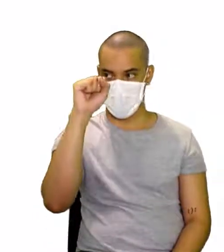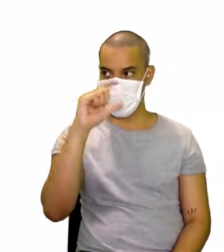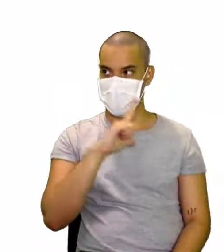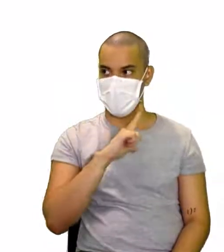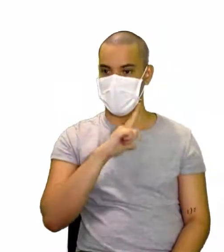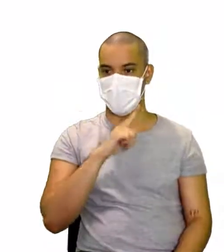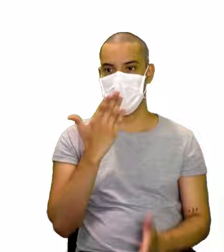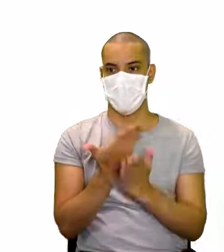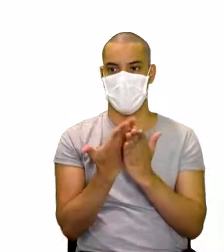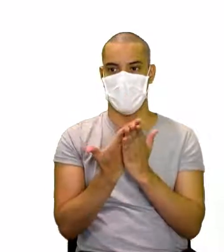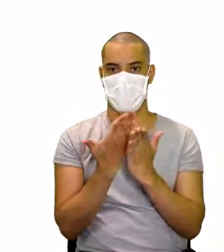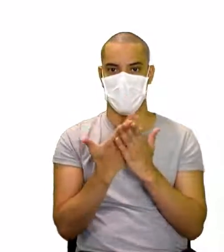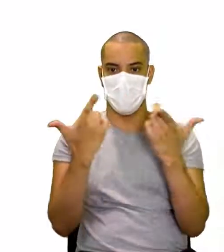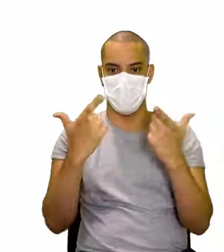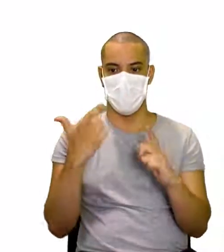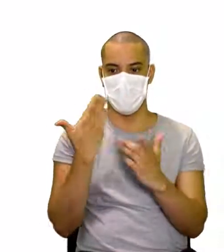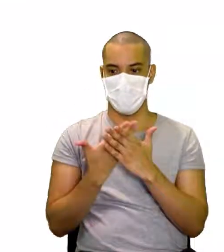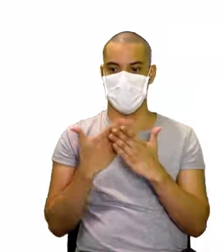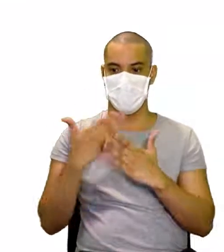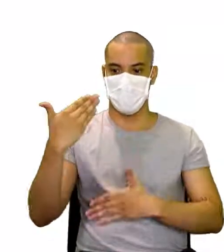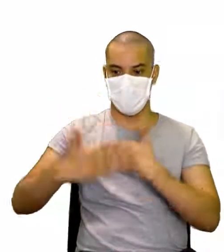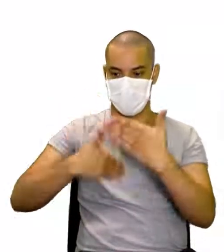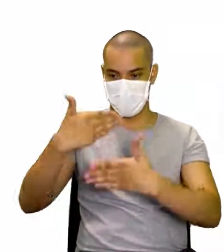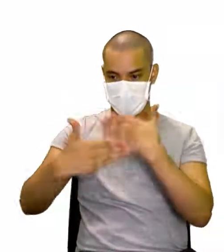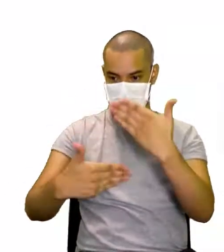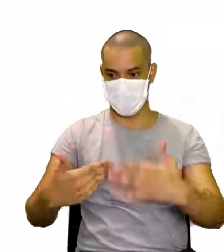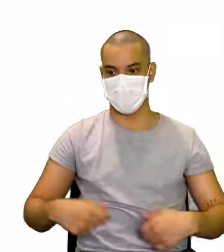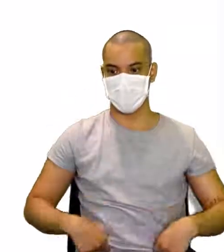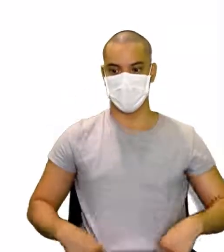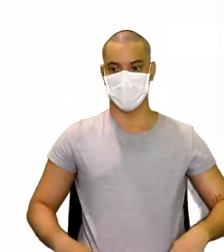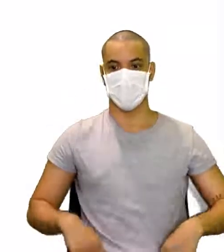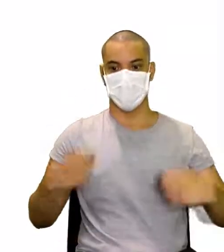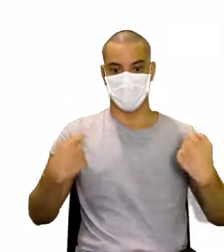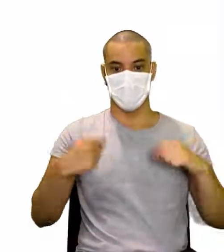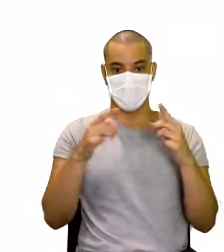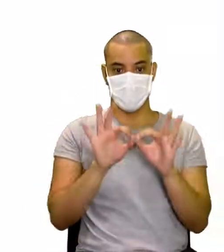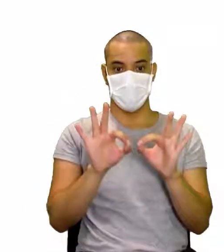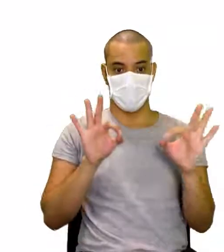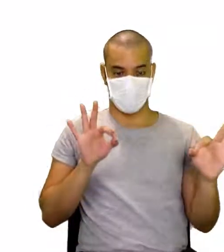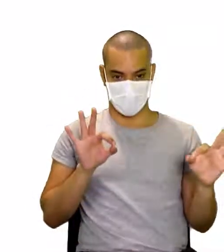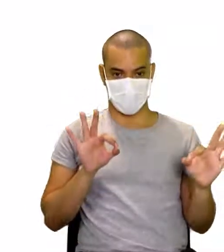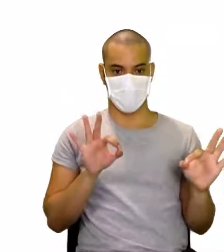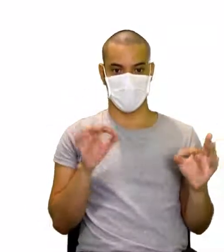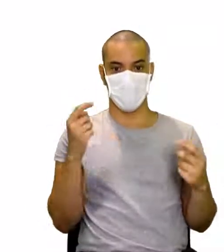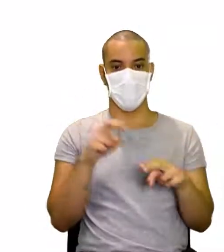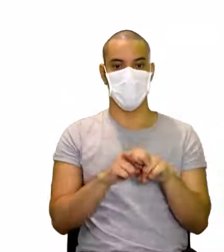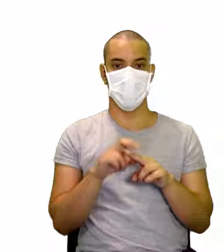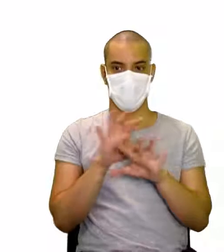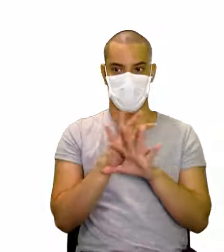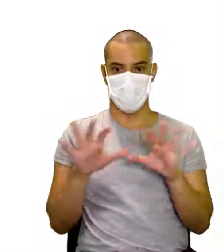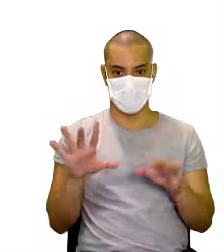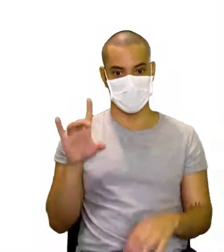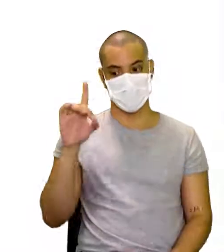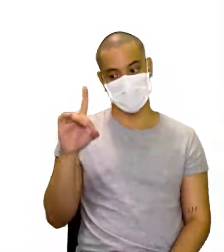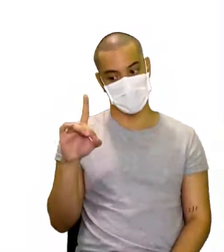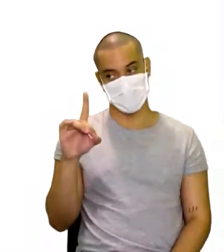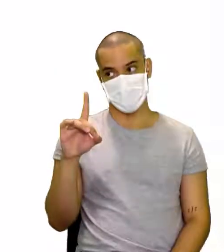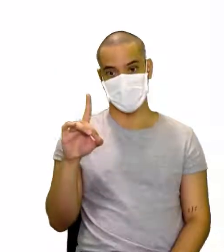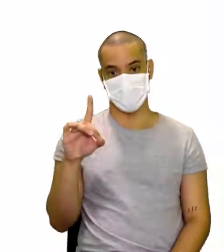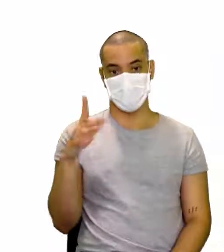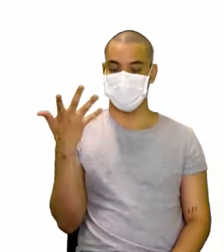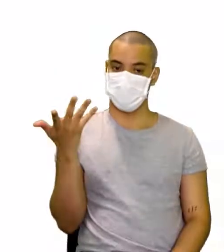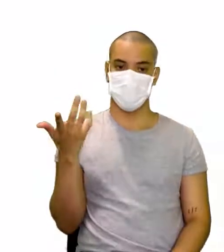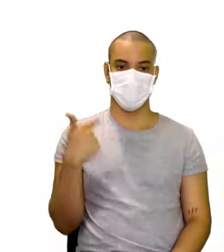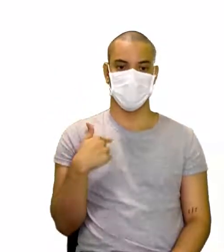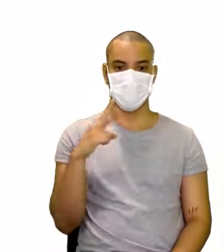nós vamos estudar em próximas aulas, depende dessa distância. Então, eu coloquei aqui uma distância d, essa